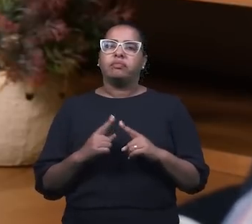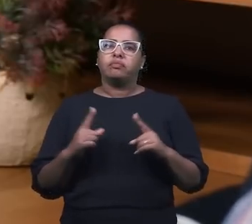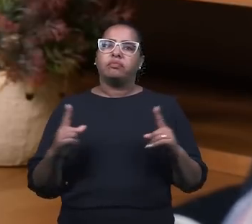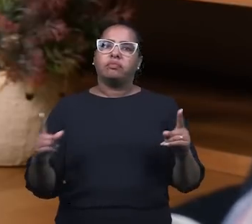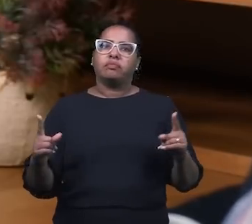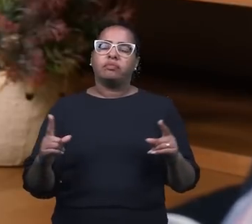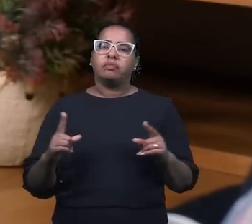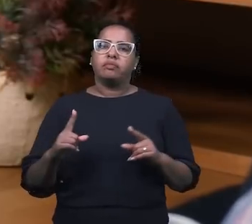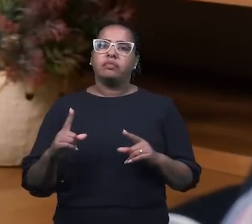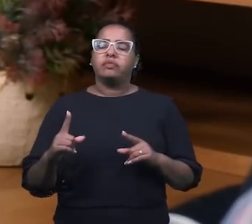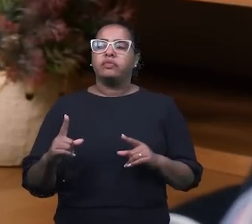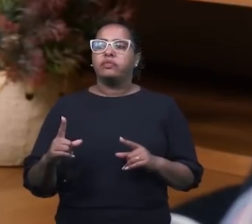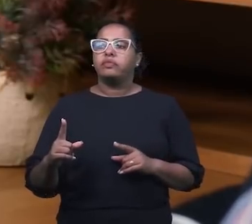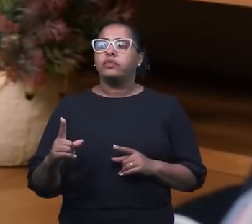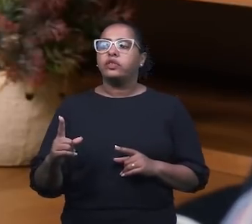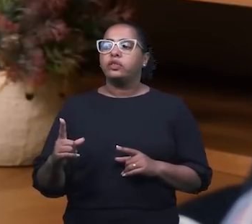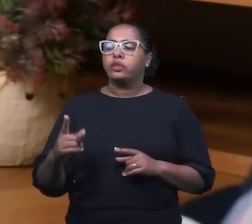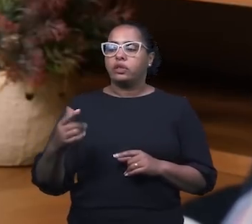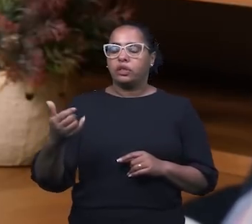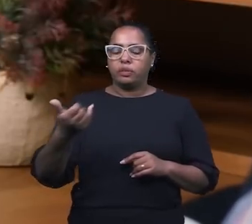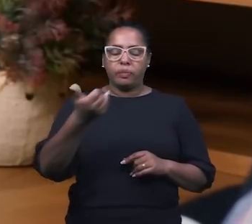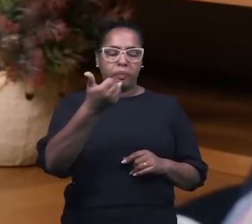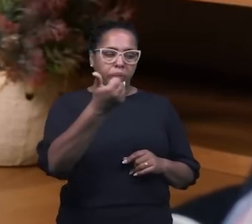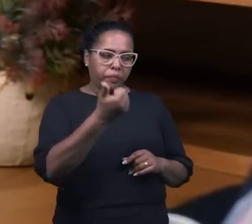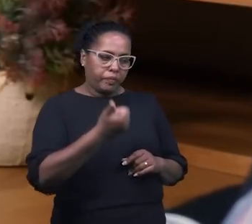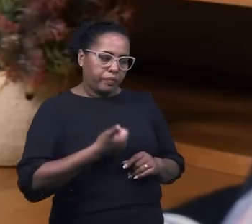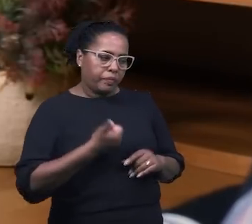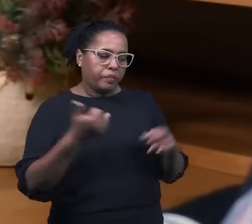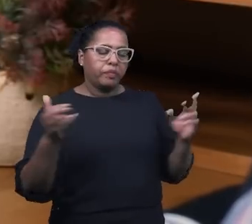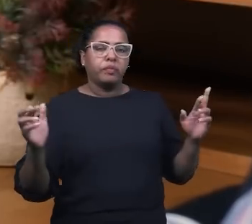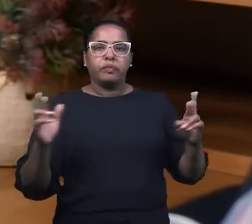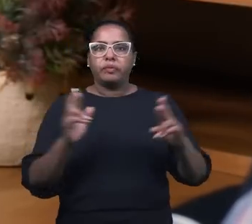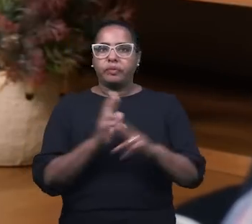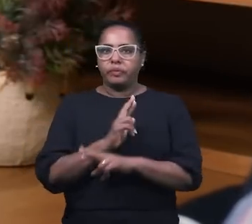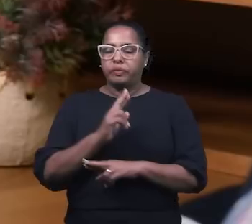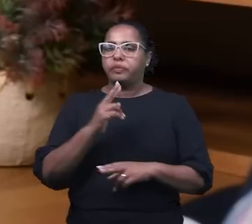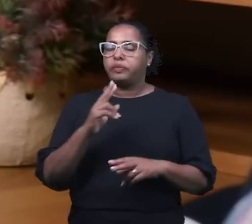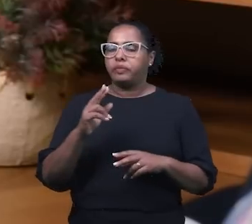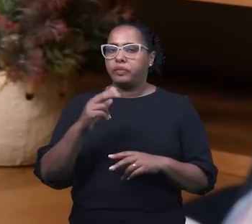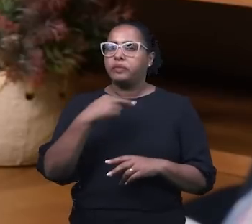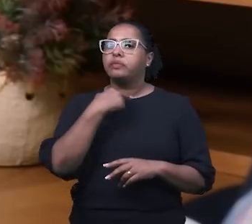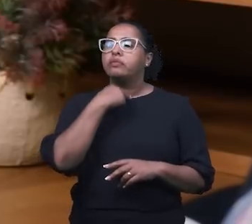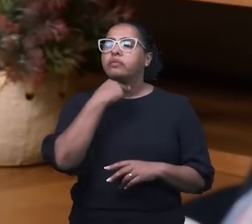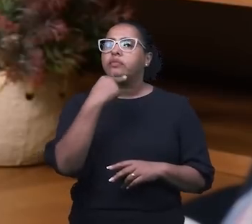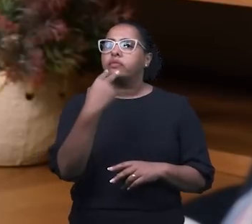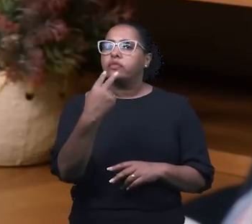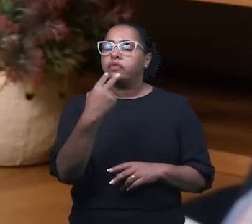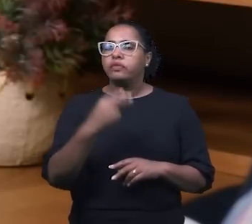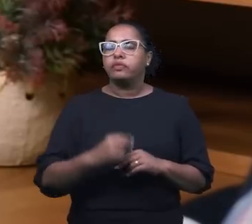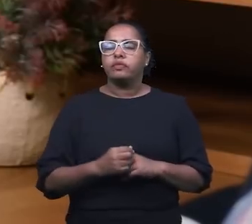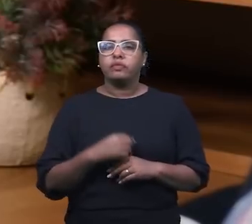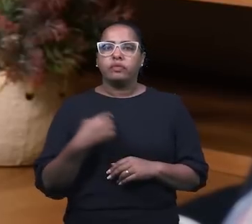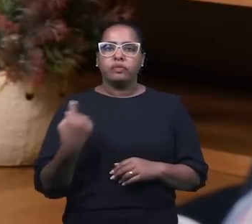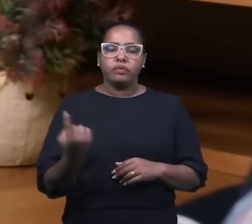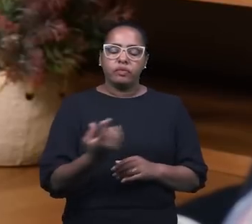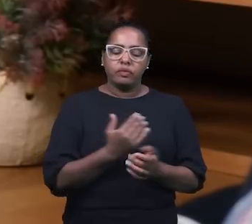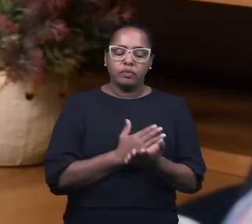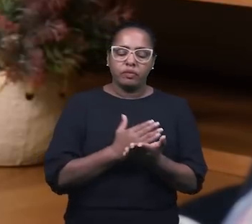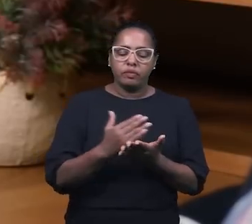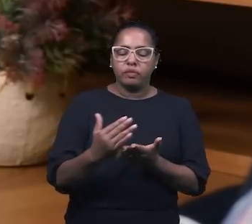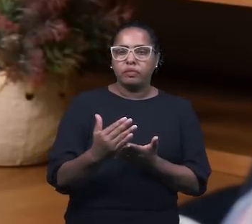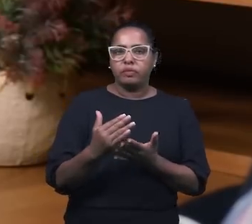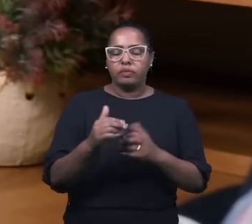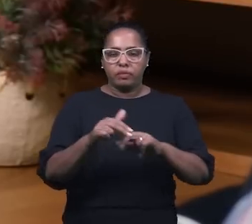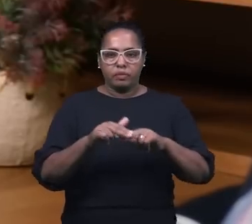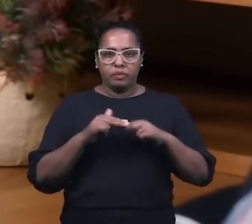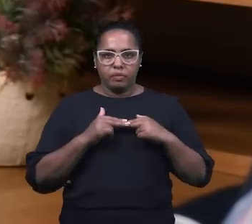Mas a questão que o senhor colocou em relação à parte vocal, nós, inicialmente,